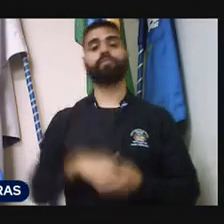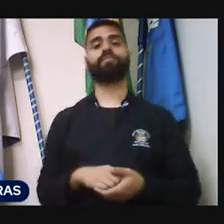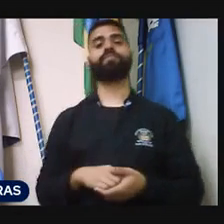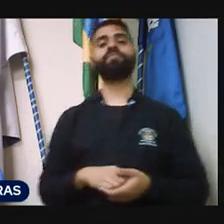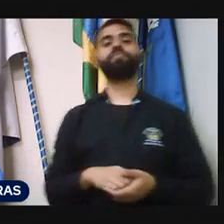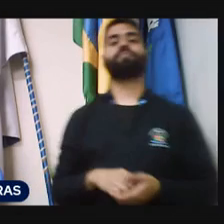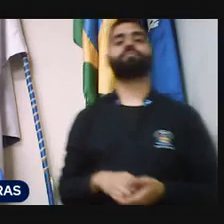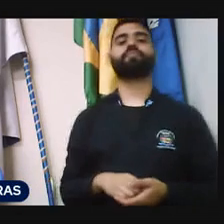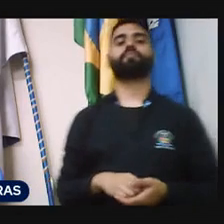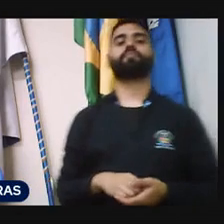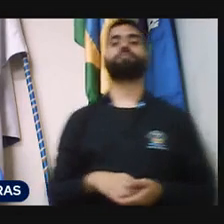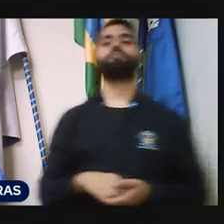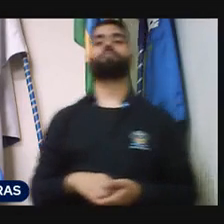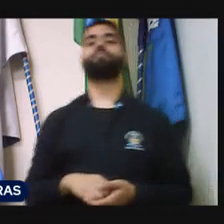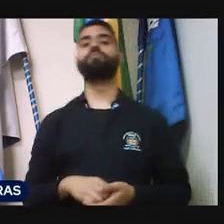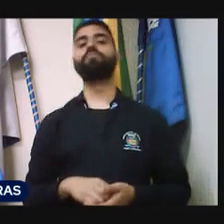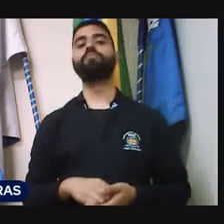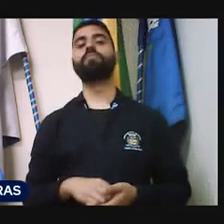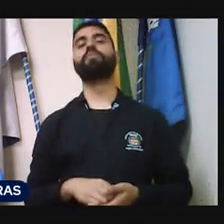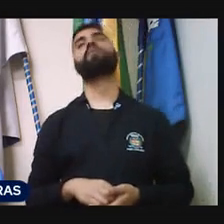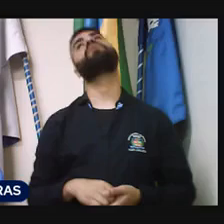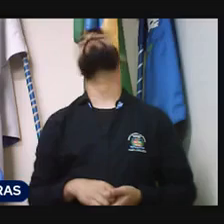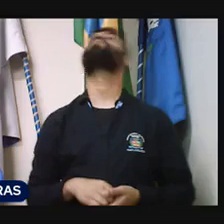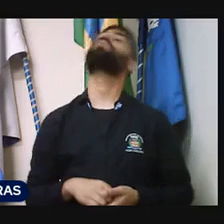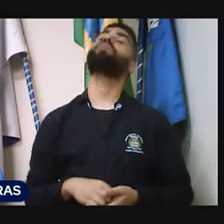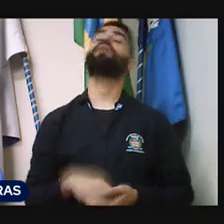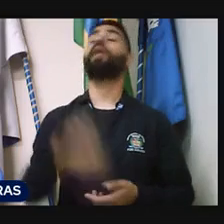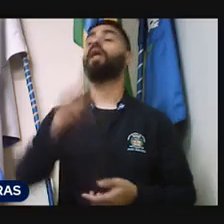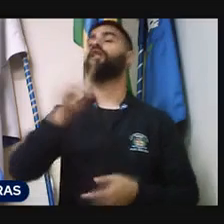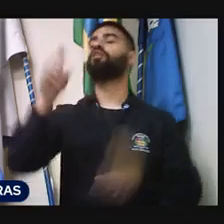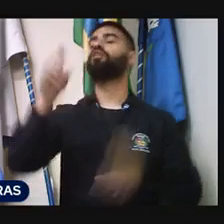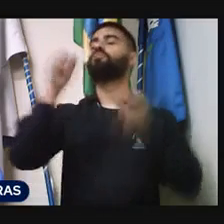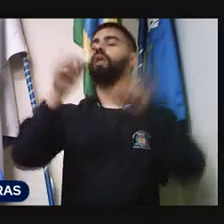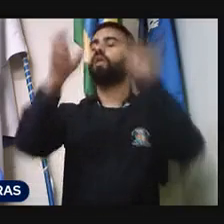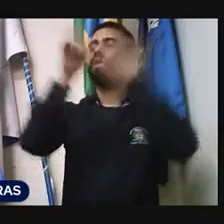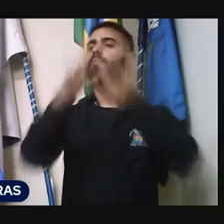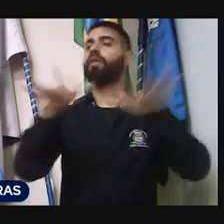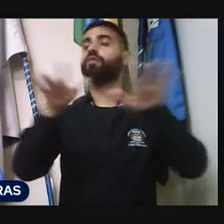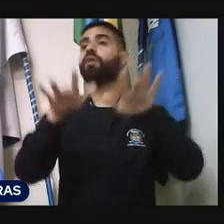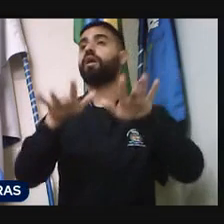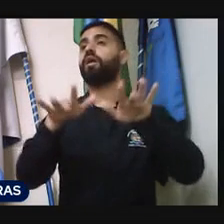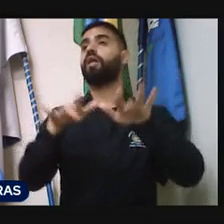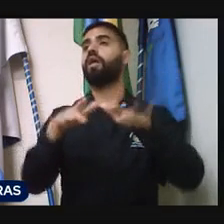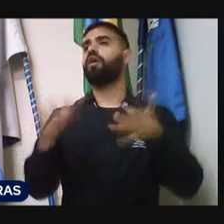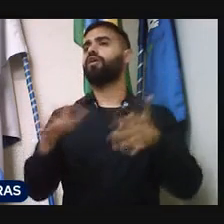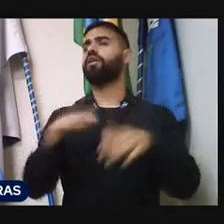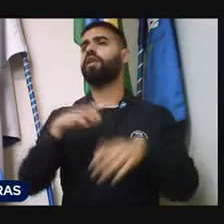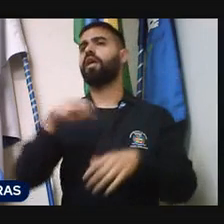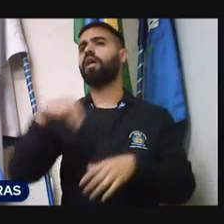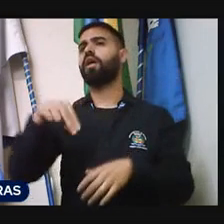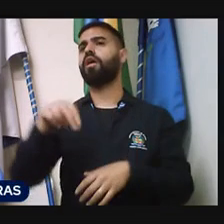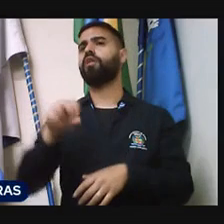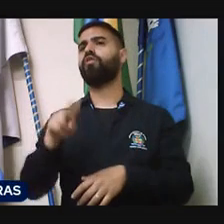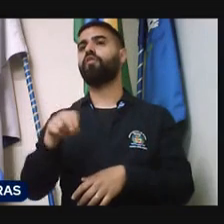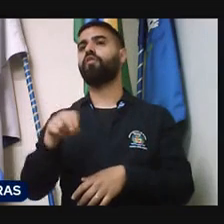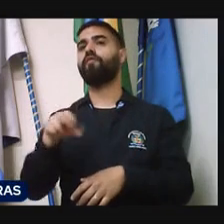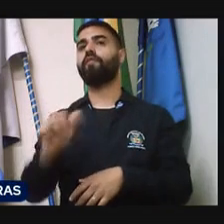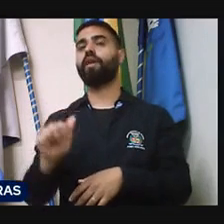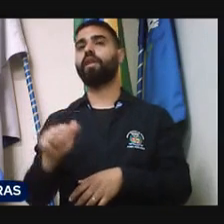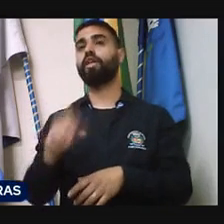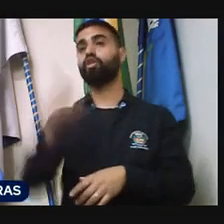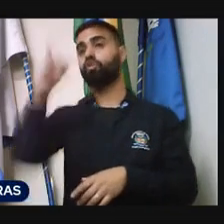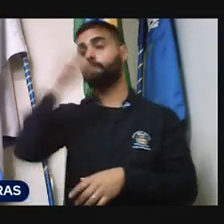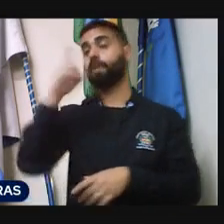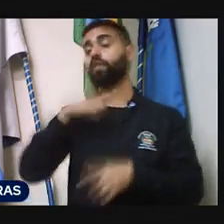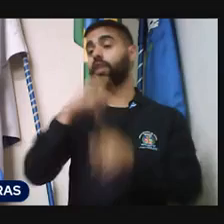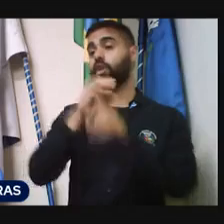possa estar nos abençoando aí intercedendo por nós estamos aí na novena domingo tem a missa né